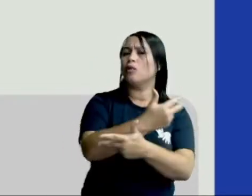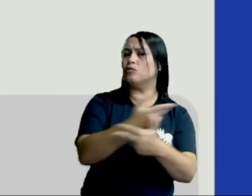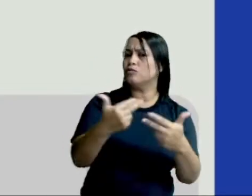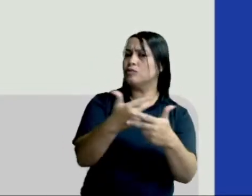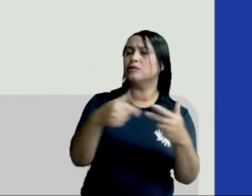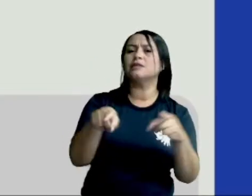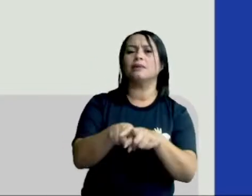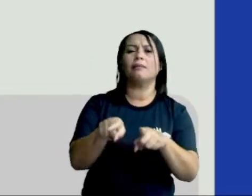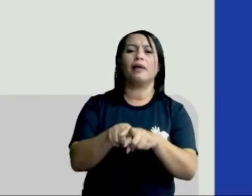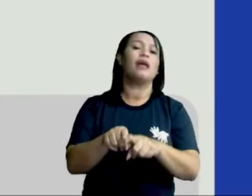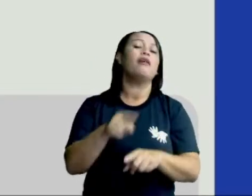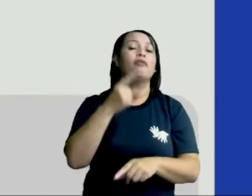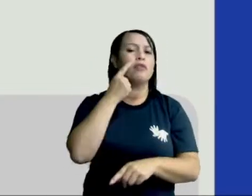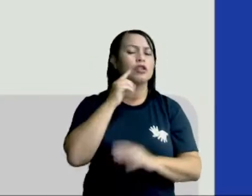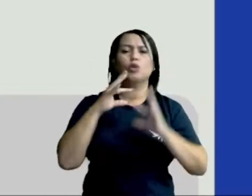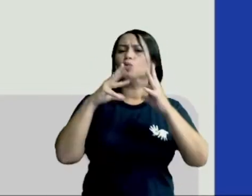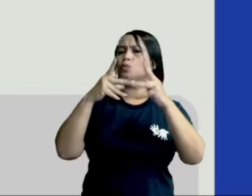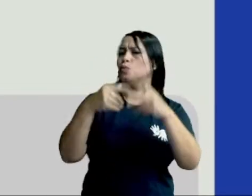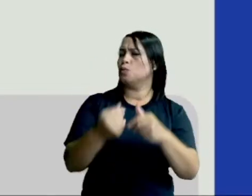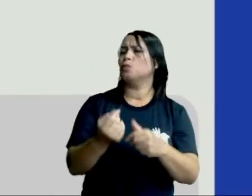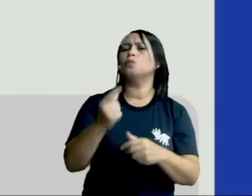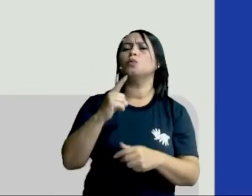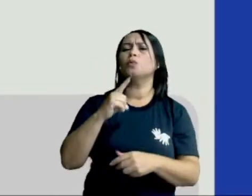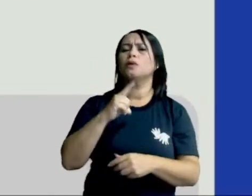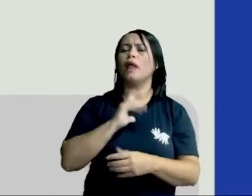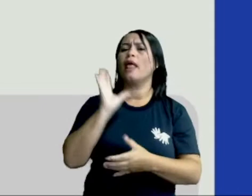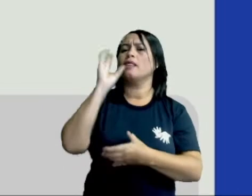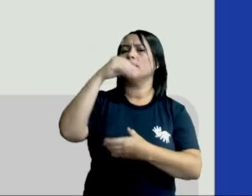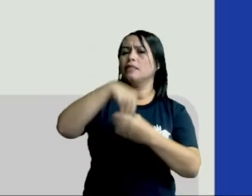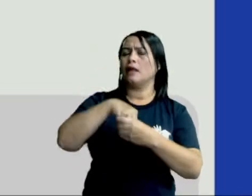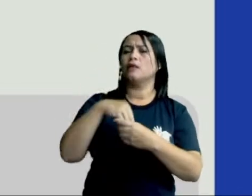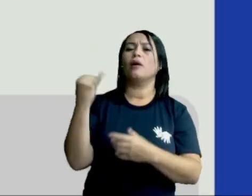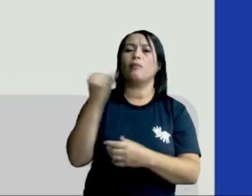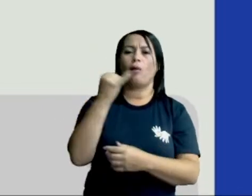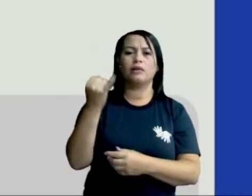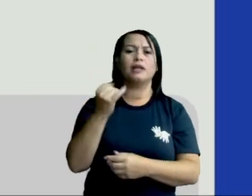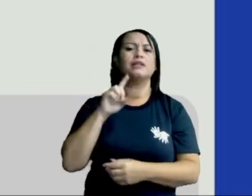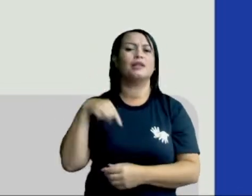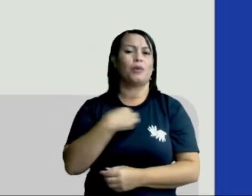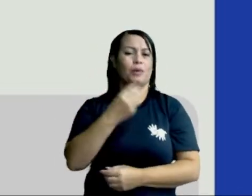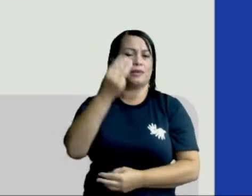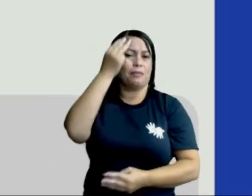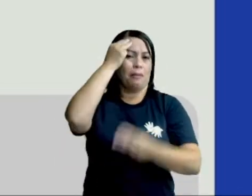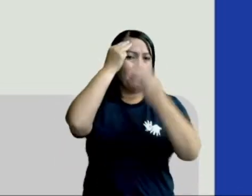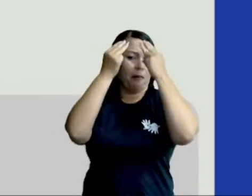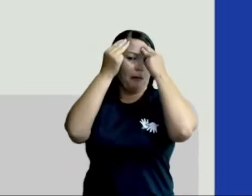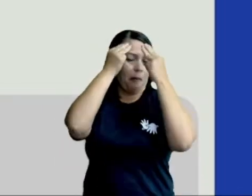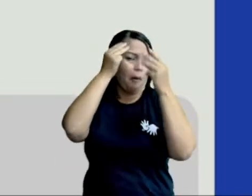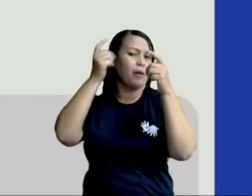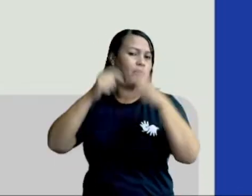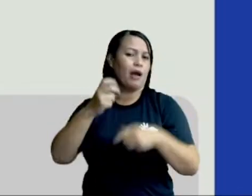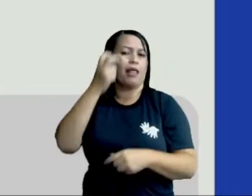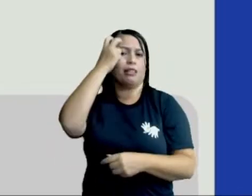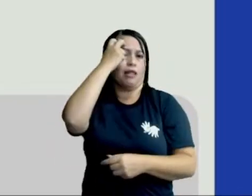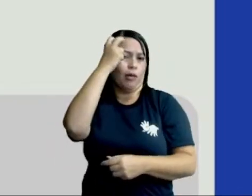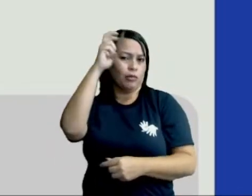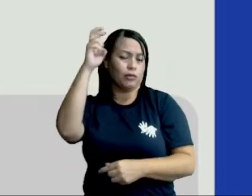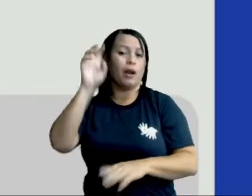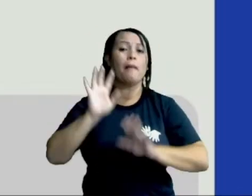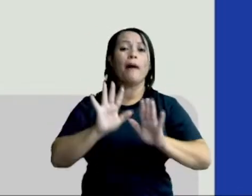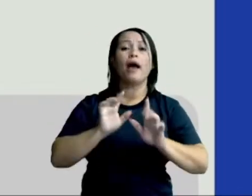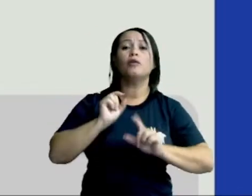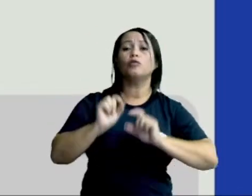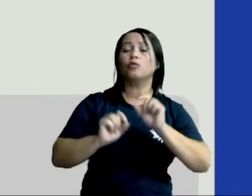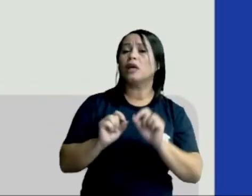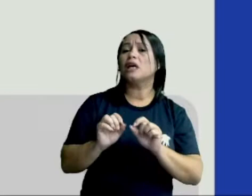ou não, tudo faz parte da nossa memória coletiva, sendo parte da cultura, mas eles